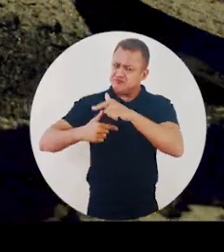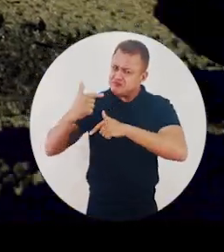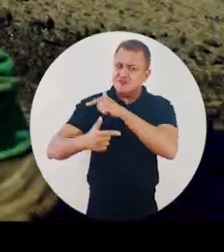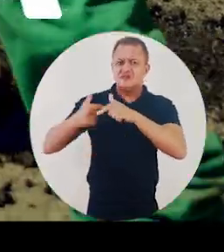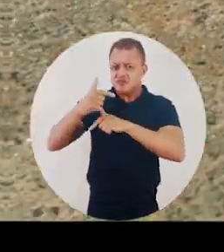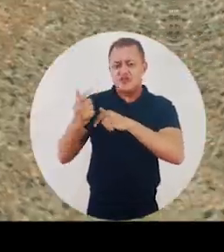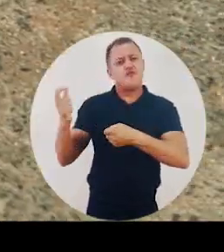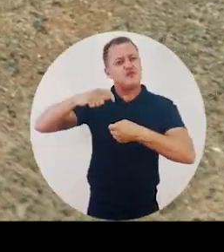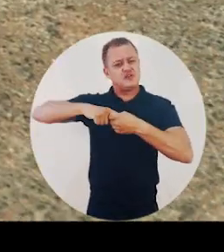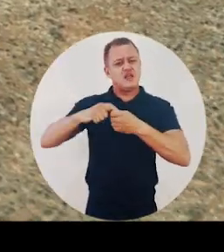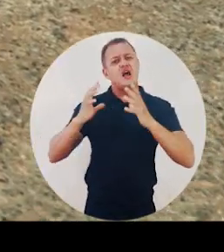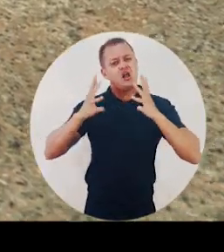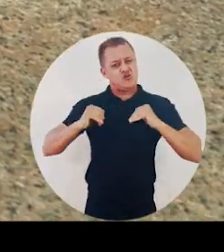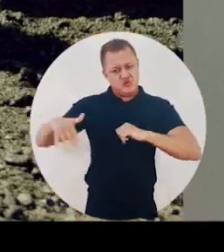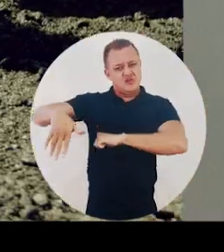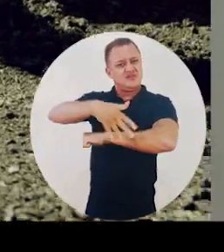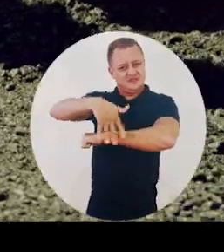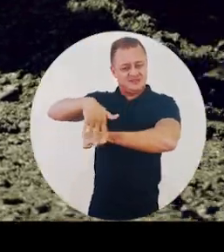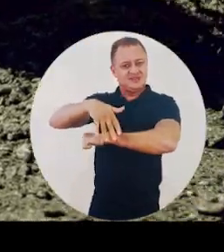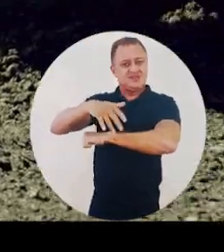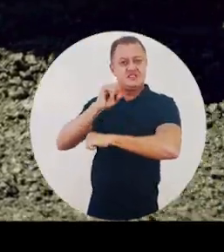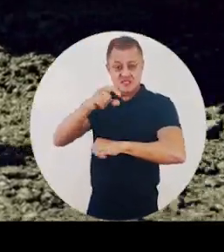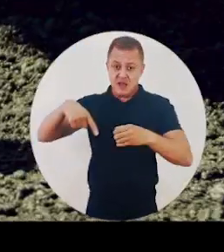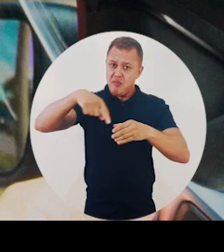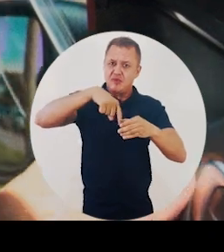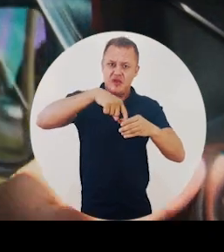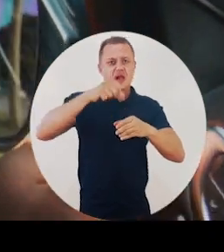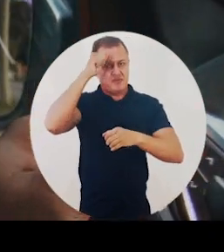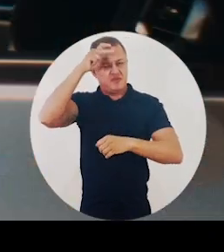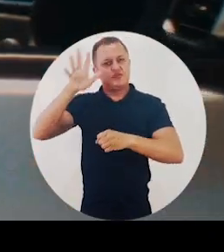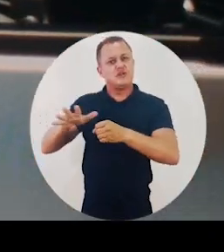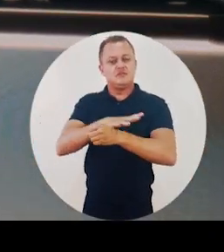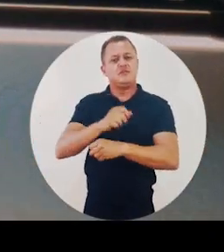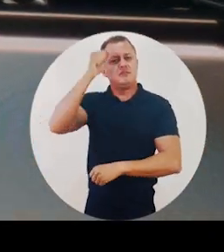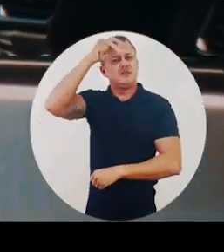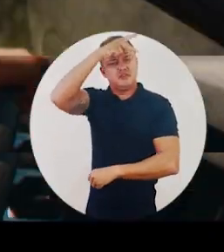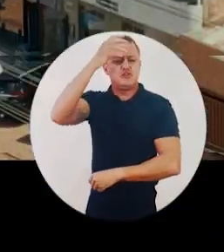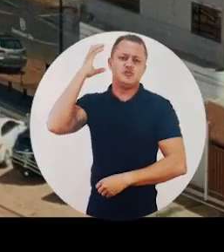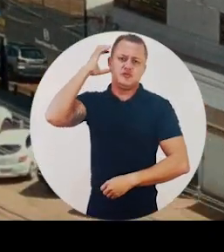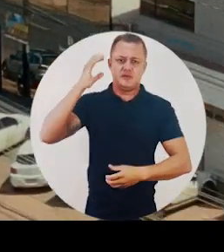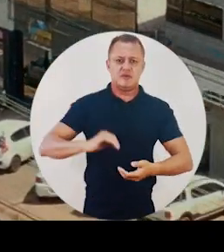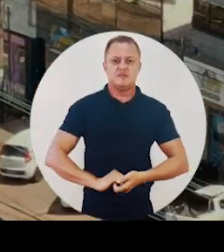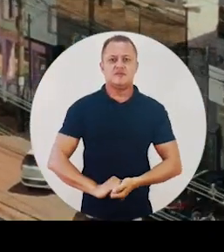recuperar as ruas da cidade. Porque se tem buraco, a Prefeitura tapa! Prefeitura de Cuiabá.